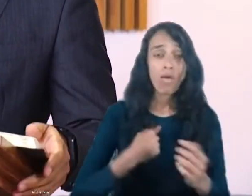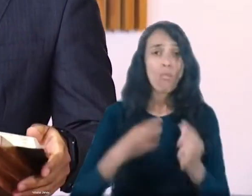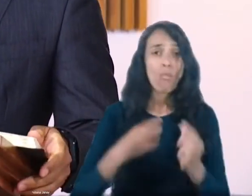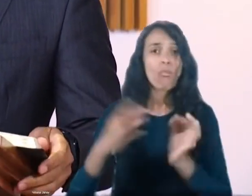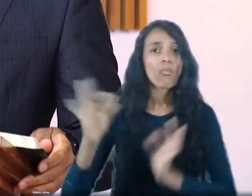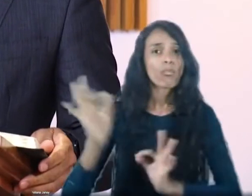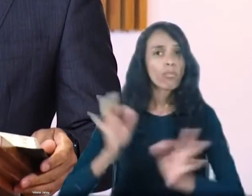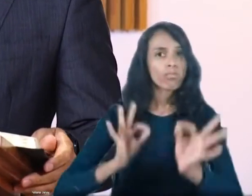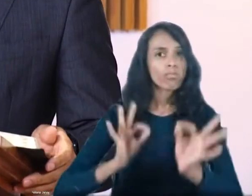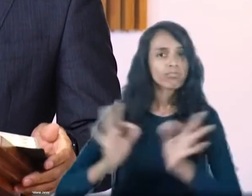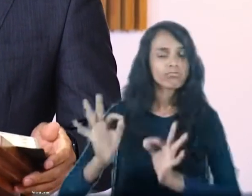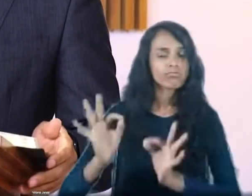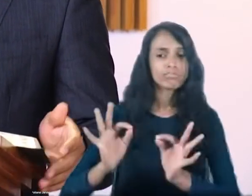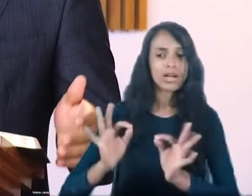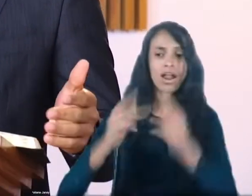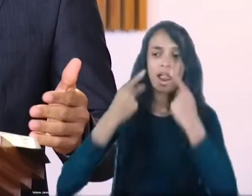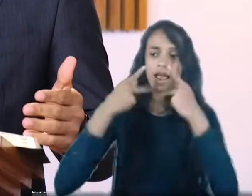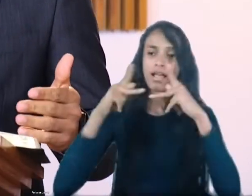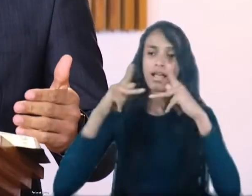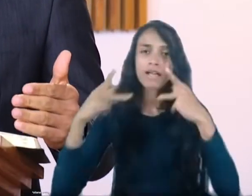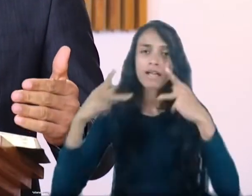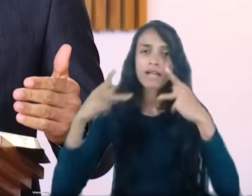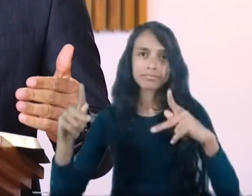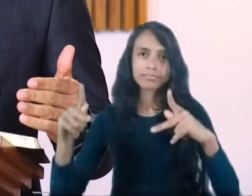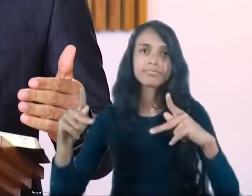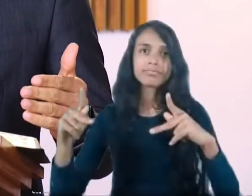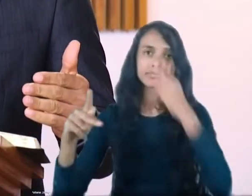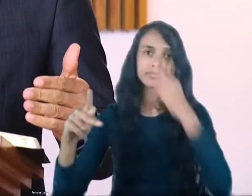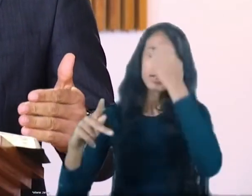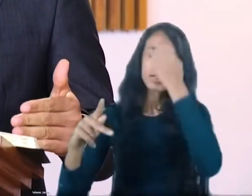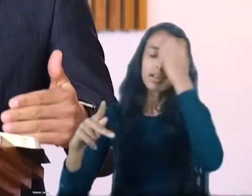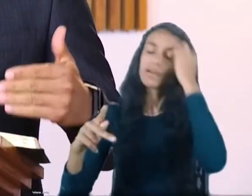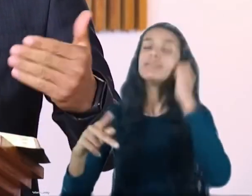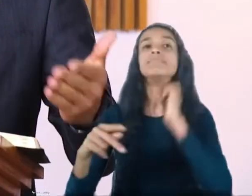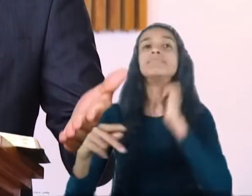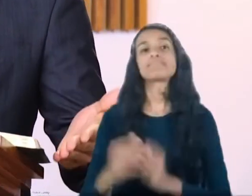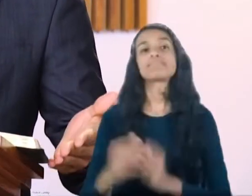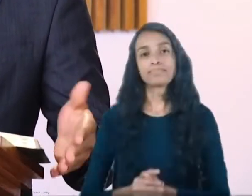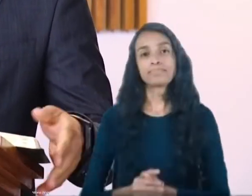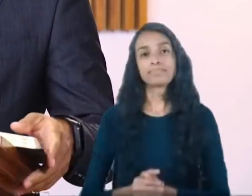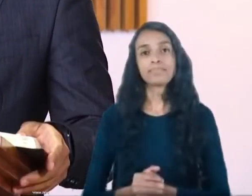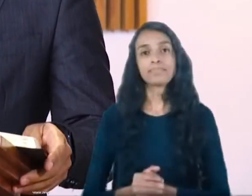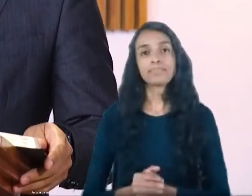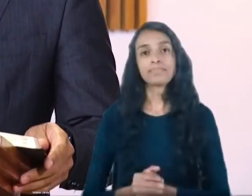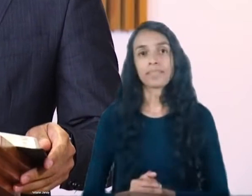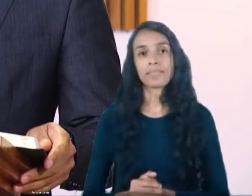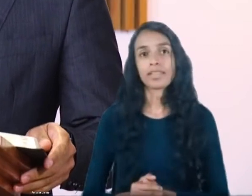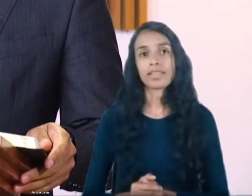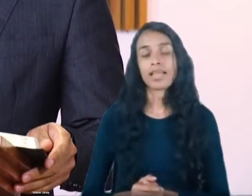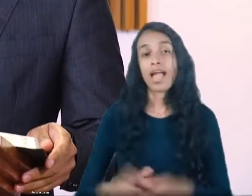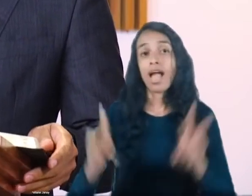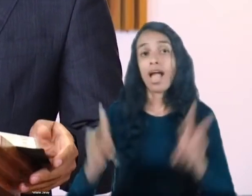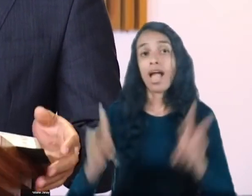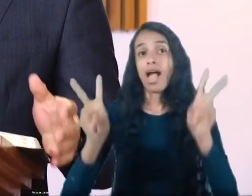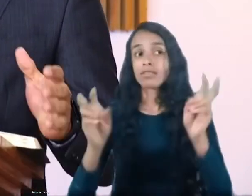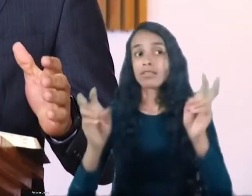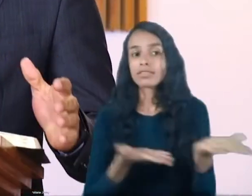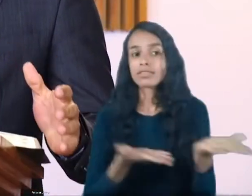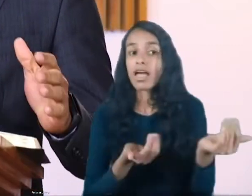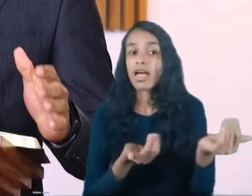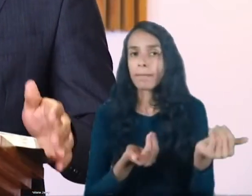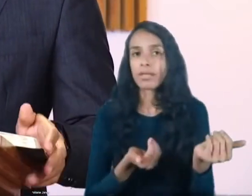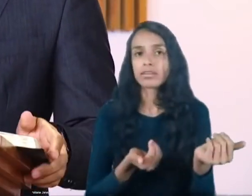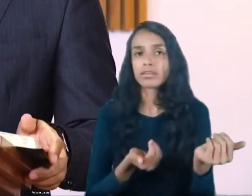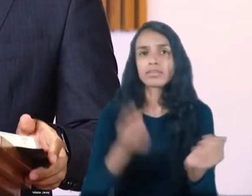sermão, e era um sermão para apresentar para os jovens, e Deus me revelou